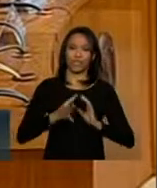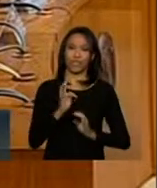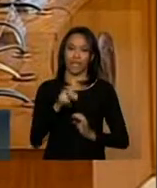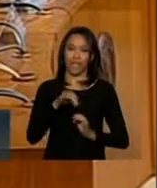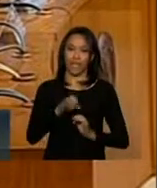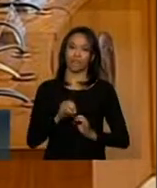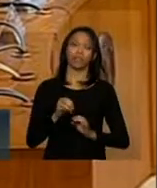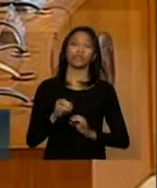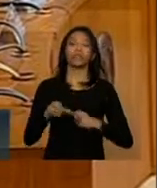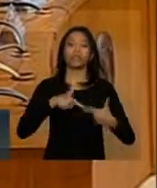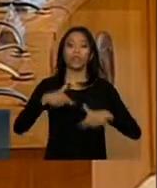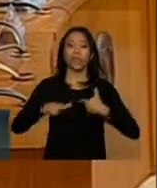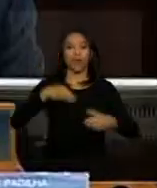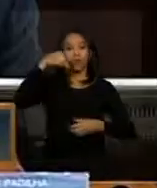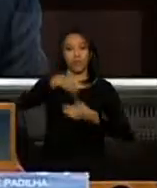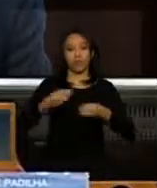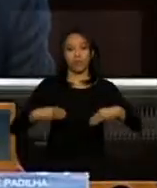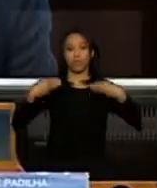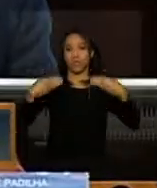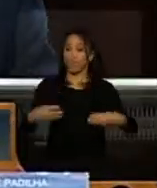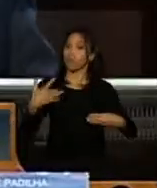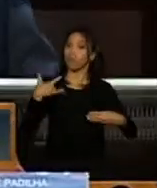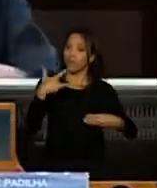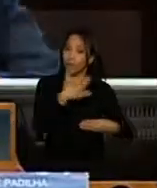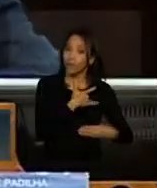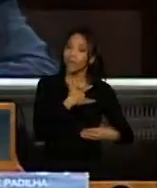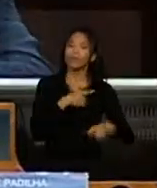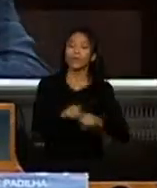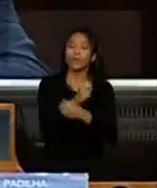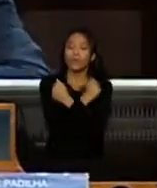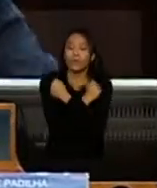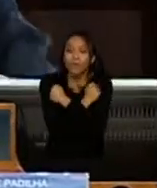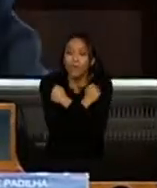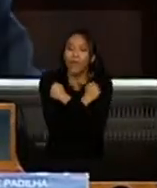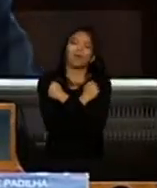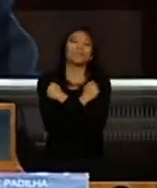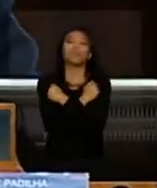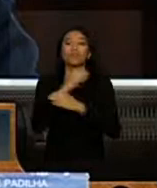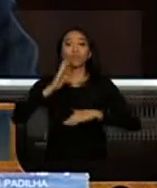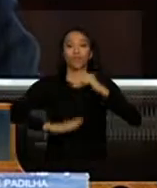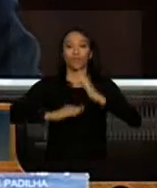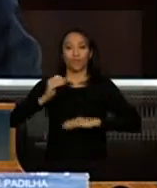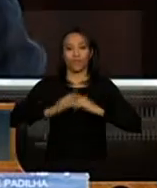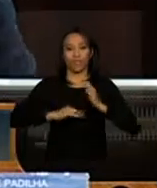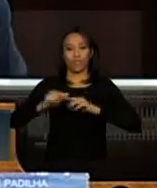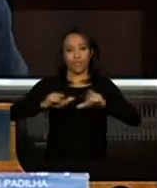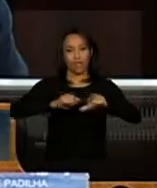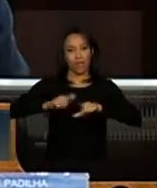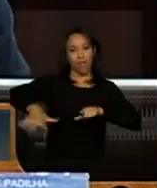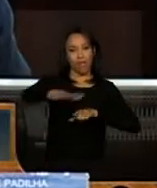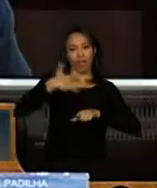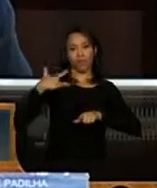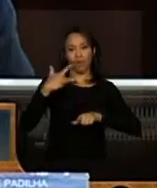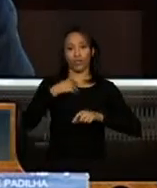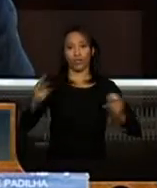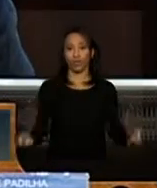do Ministério da Saúde, dar um grande abraço aos profissionais de saúde que nos acompanham também essa